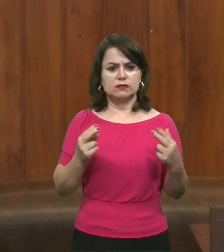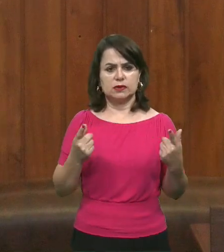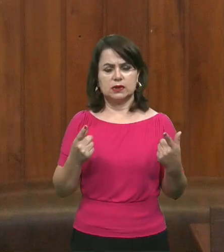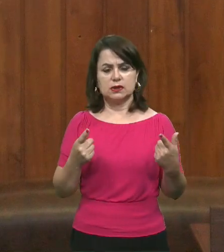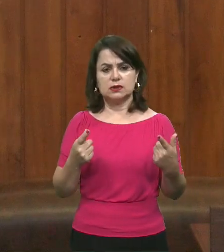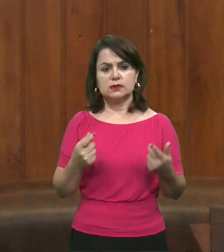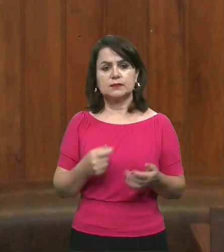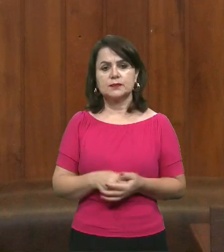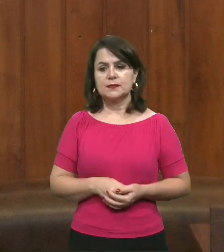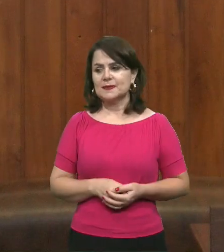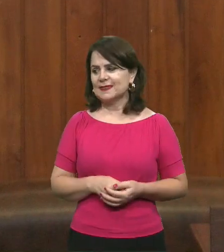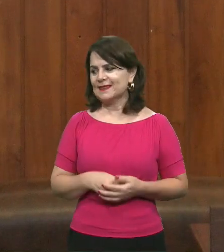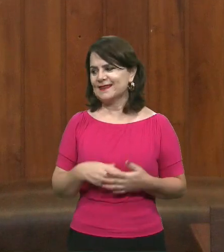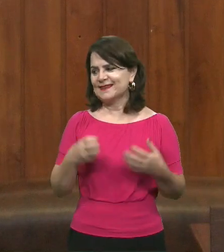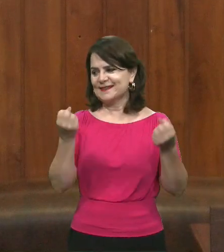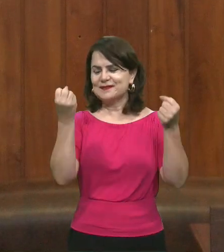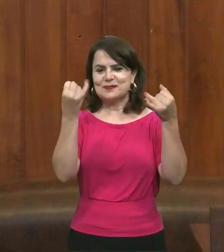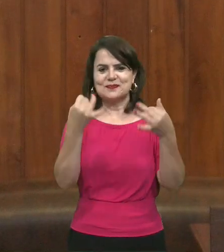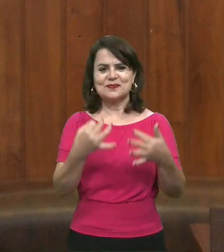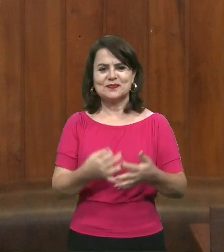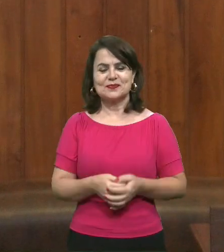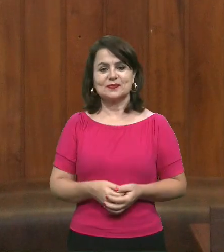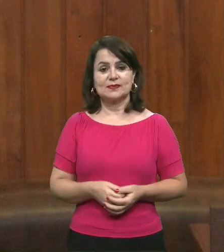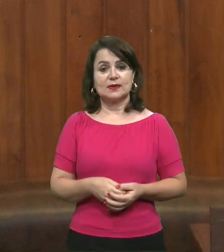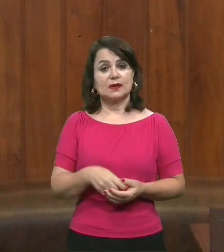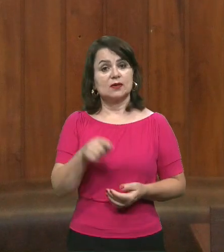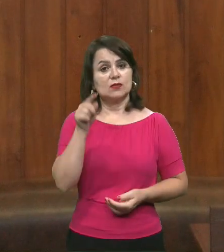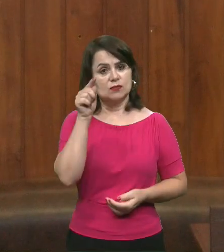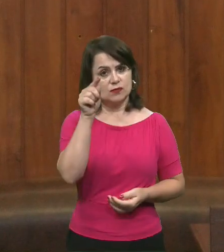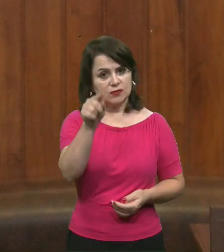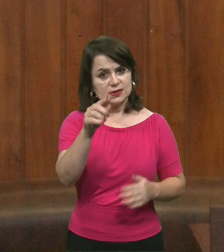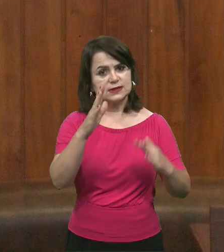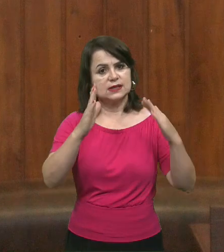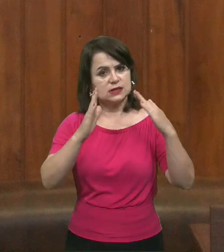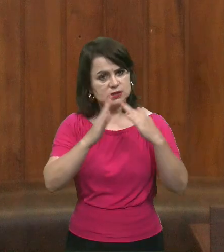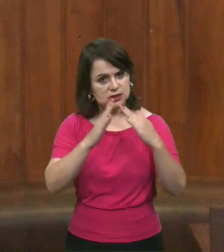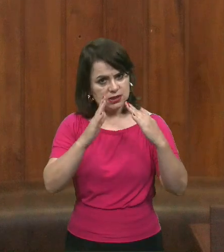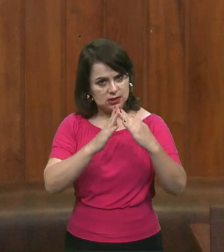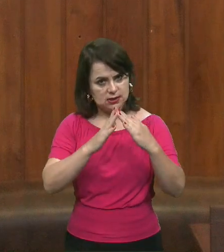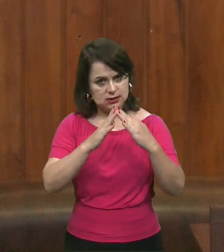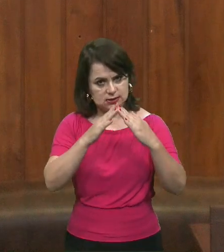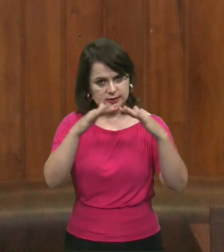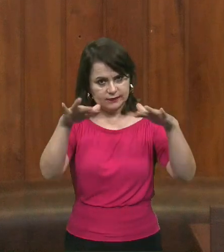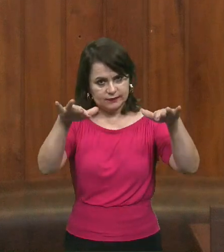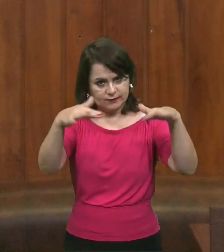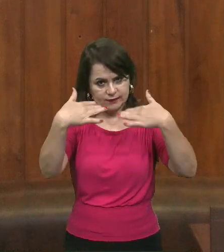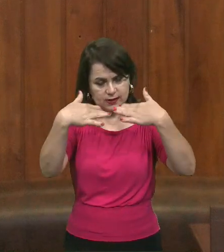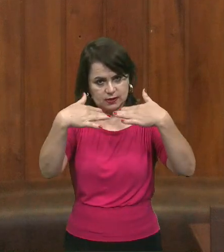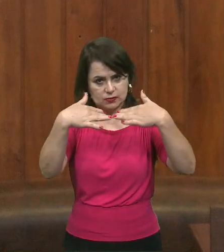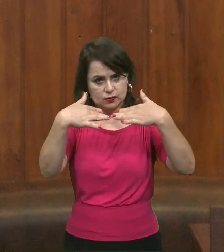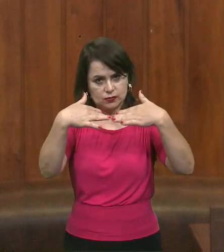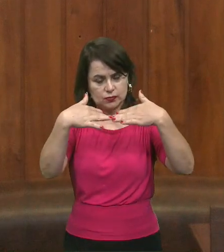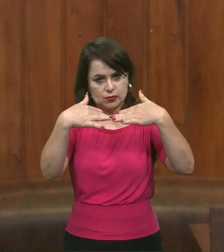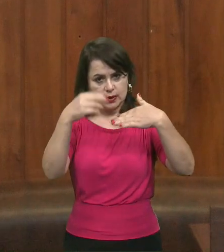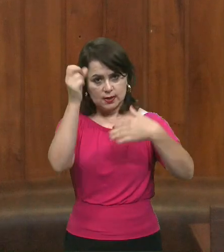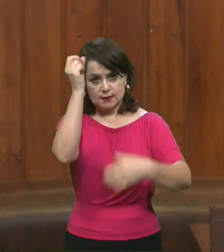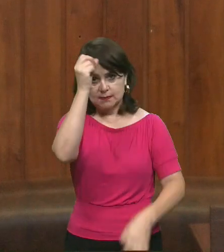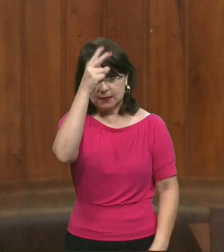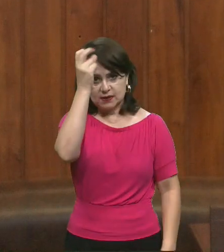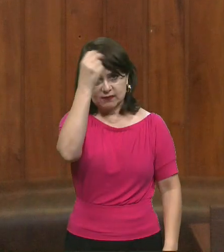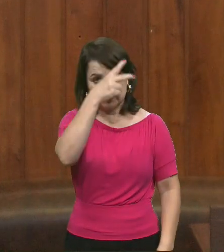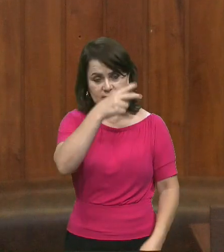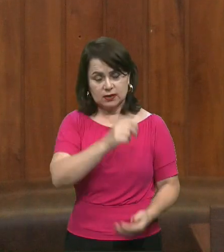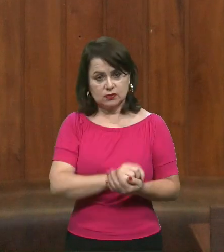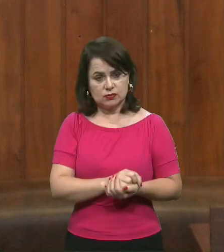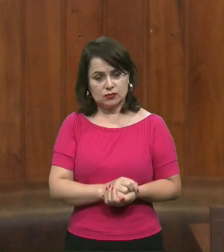aqui para dizer a todos, principalmente você de casa aí, ó, se estiver nos ouvindo, nenhum prefeito, né, eu